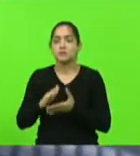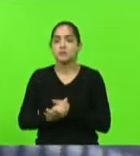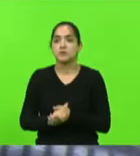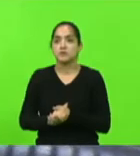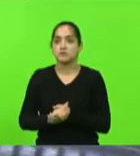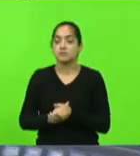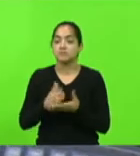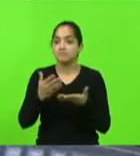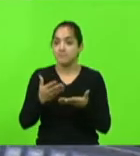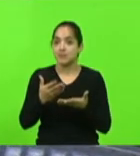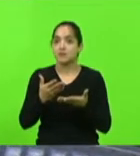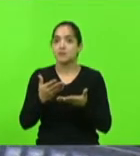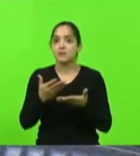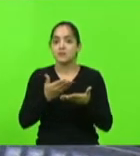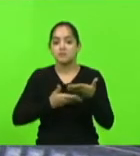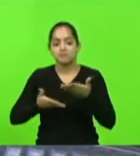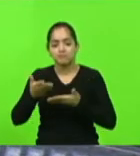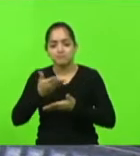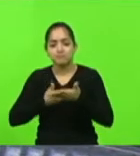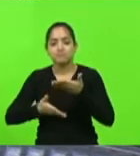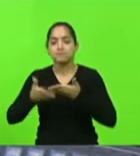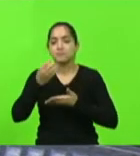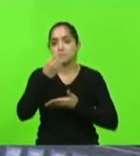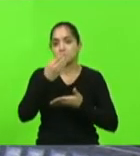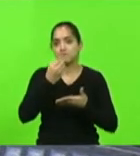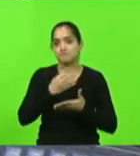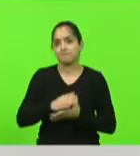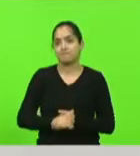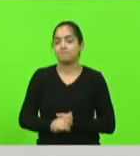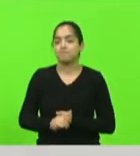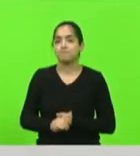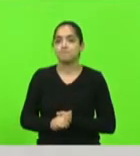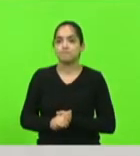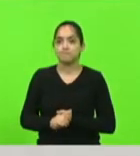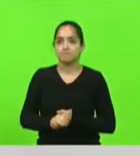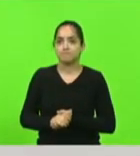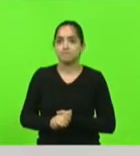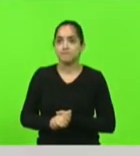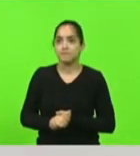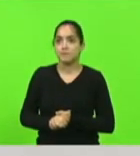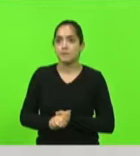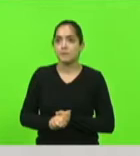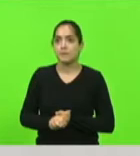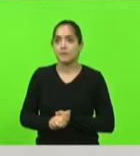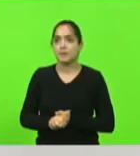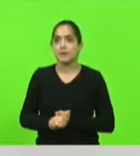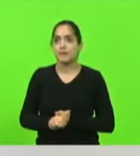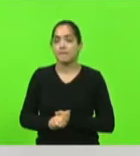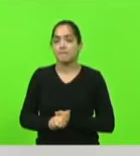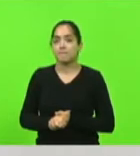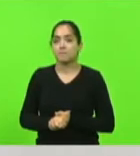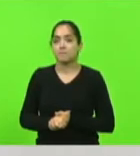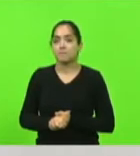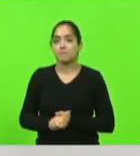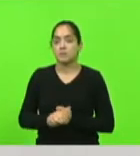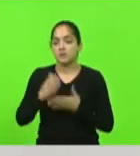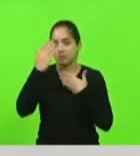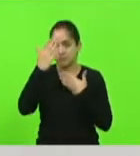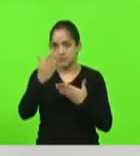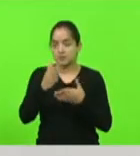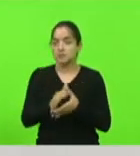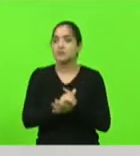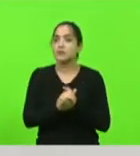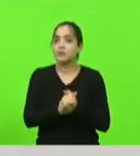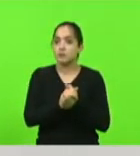esperamos construir muita coisa boa juntos aí. Deputado Márcio Machado. Obrigado, presidente. Quero cumprimentar